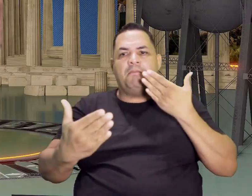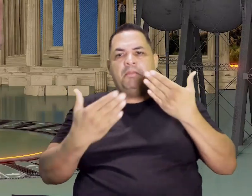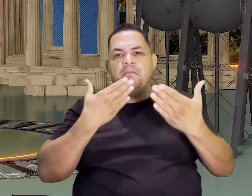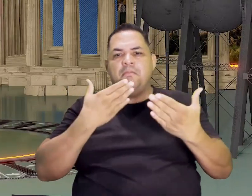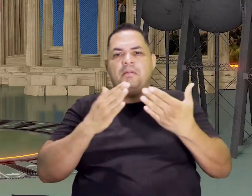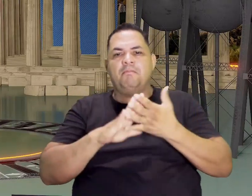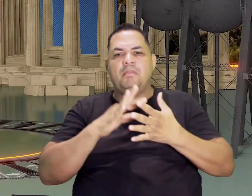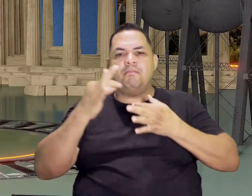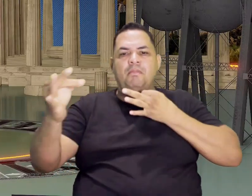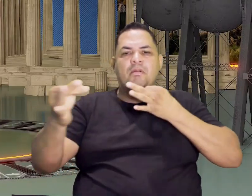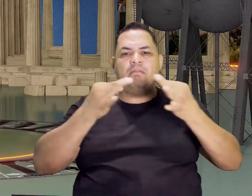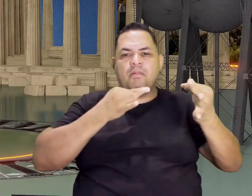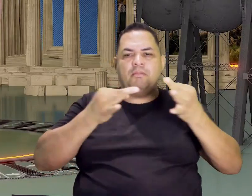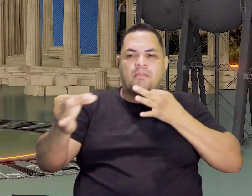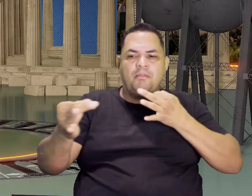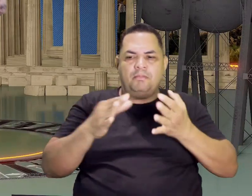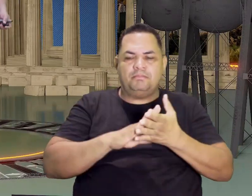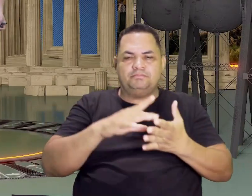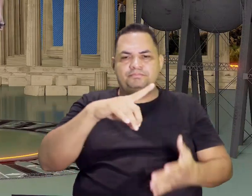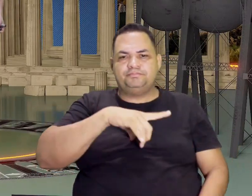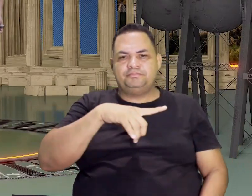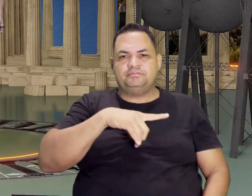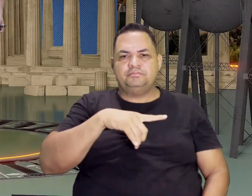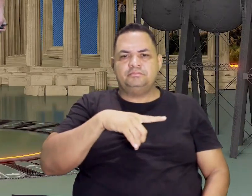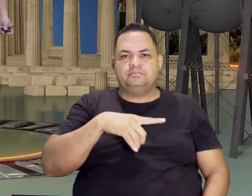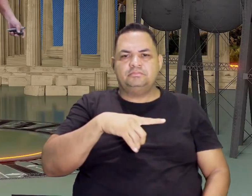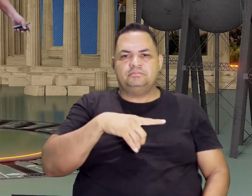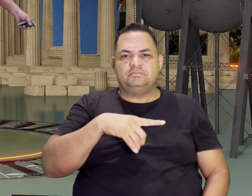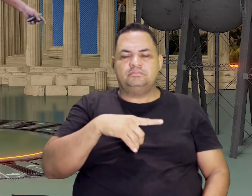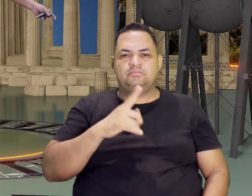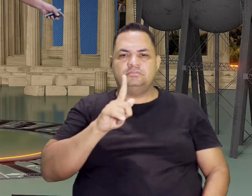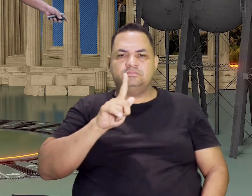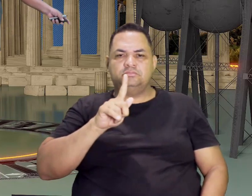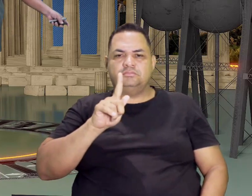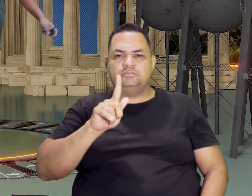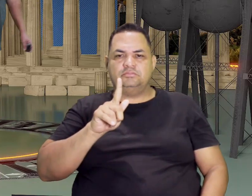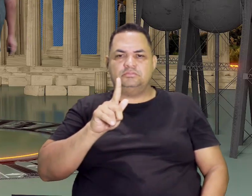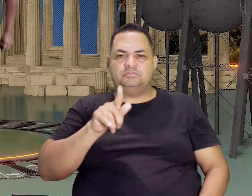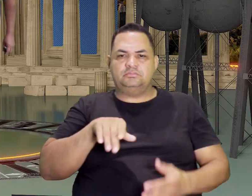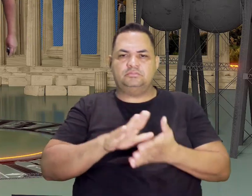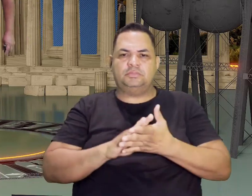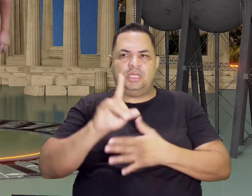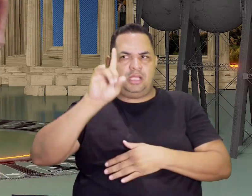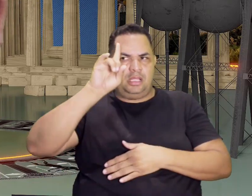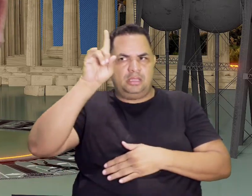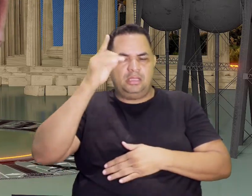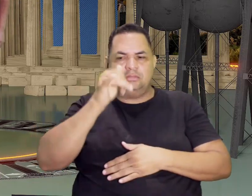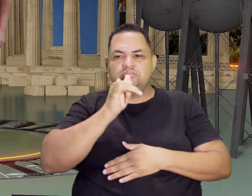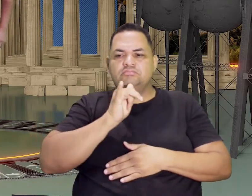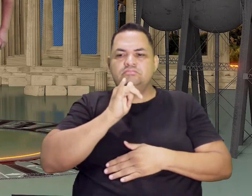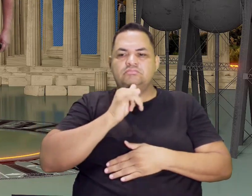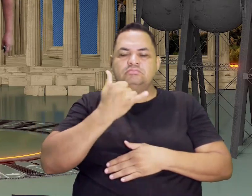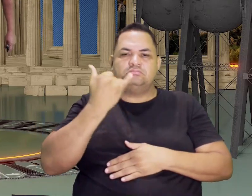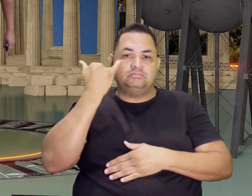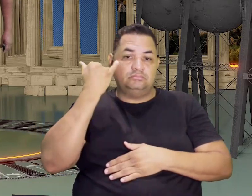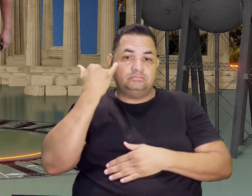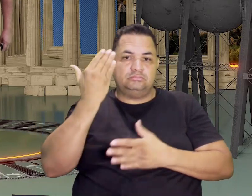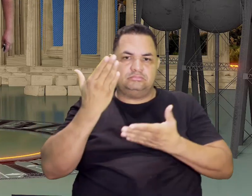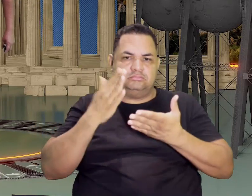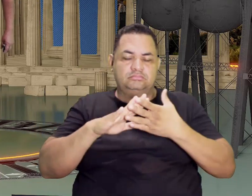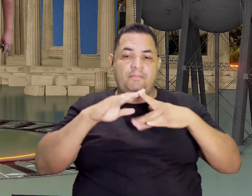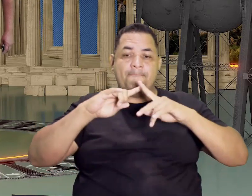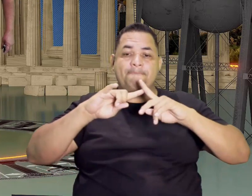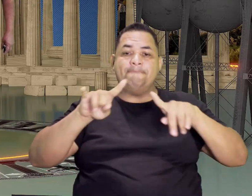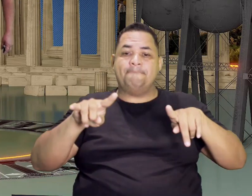exemplo. O geocentrismo surgiu da ideia de professor Sami, um exemplo. Só que,